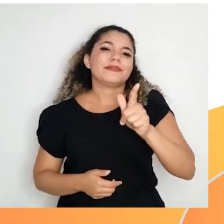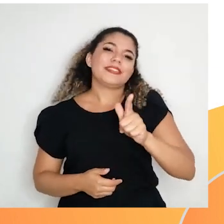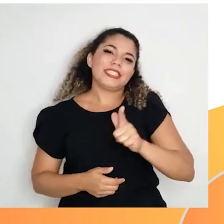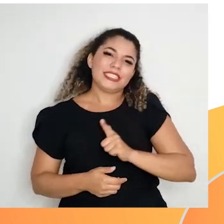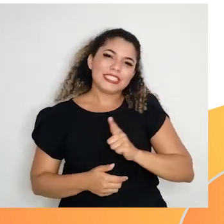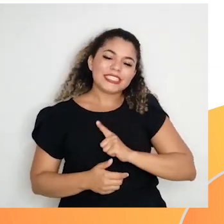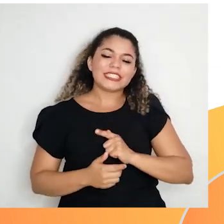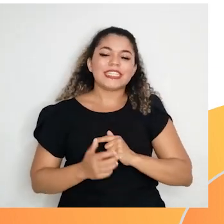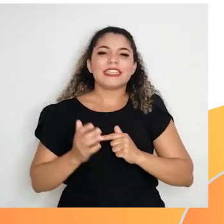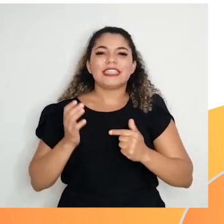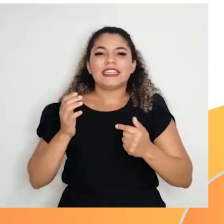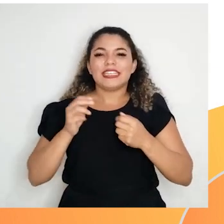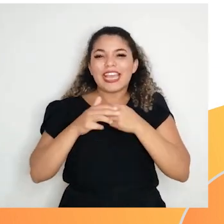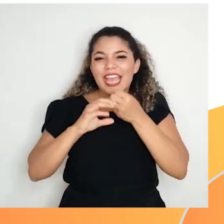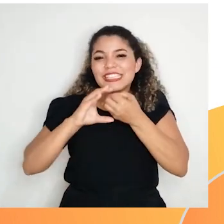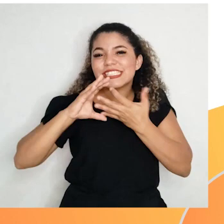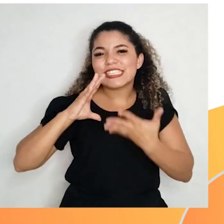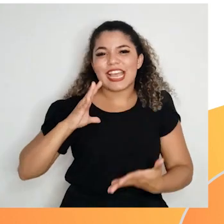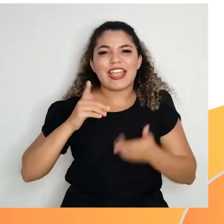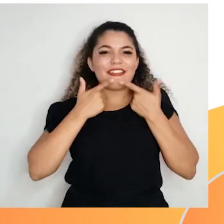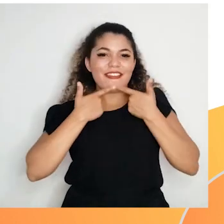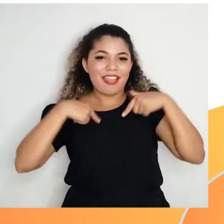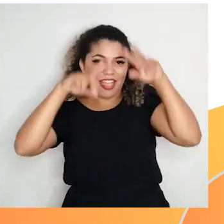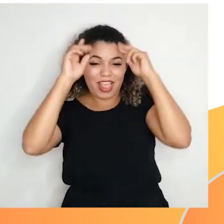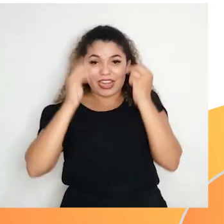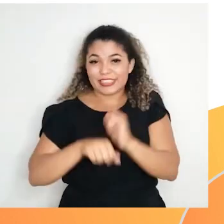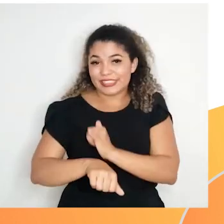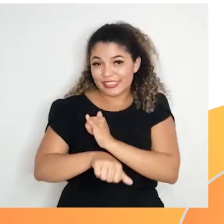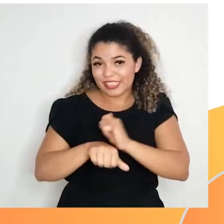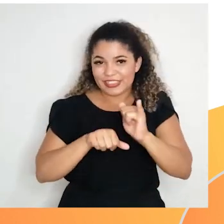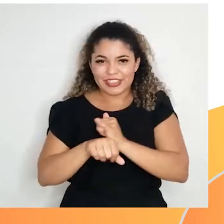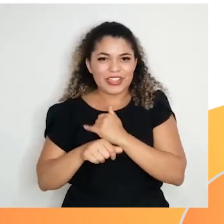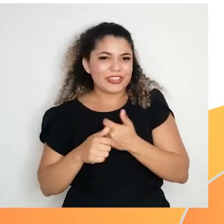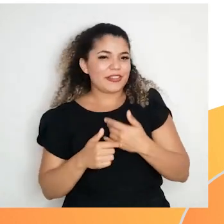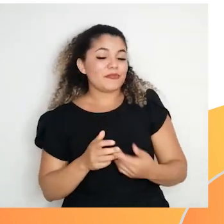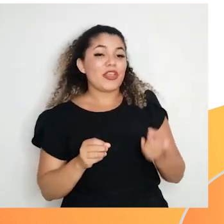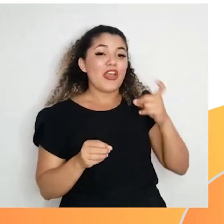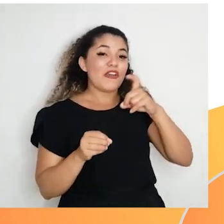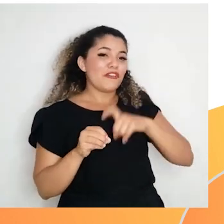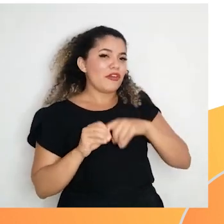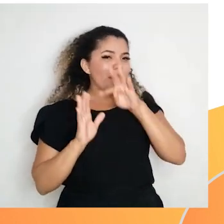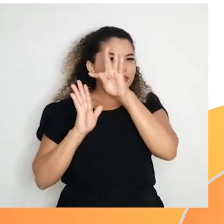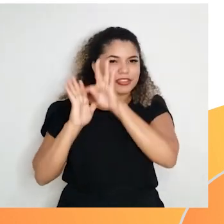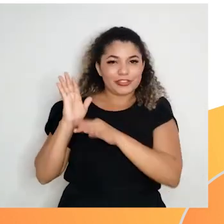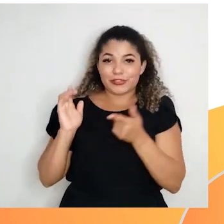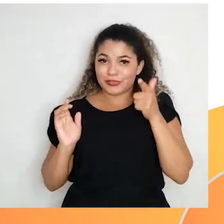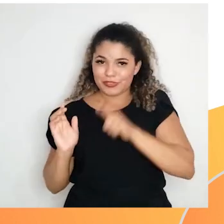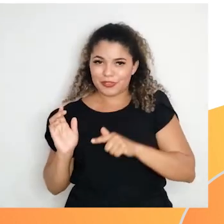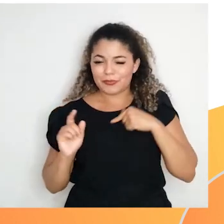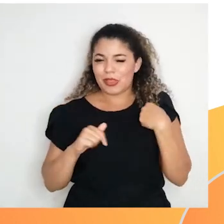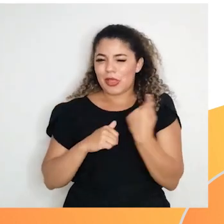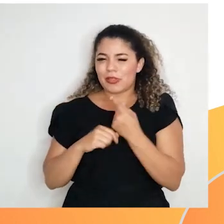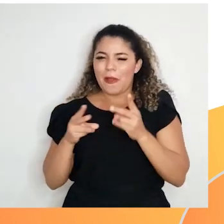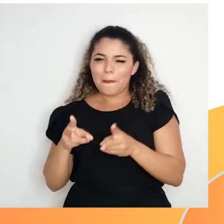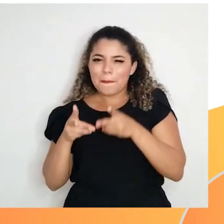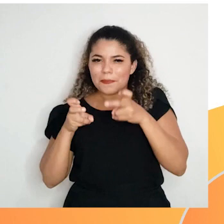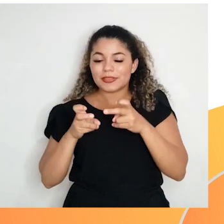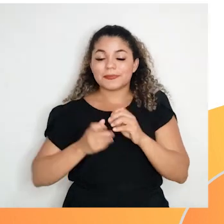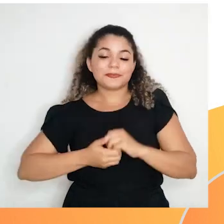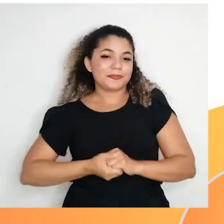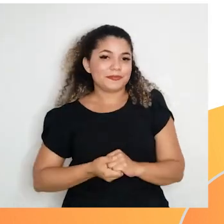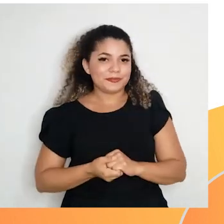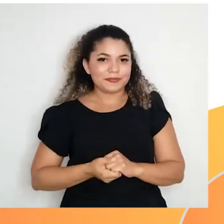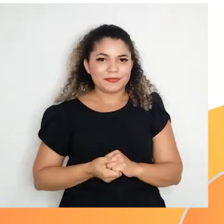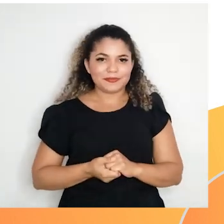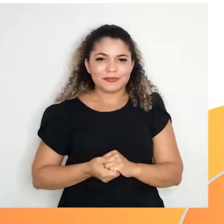serem permeados, imbuídos de figuras de linguagem. Vamos voltar um pouquinho lá no texto para nós percebermos